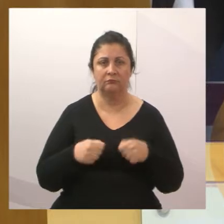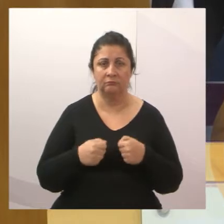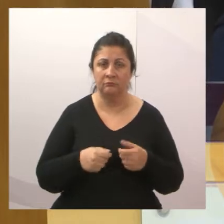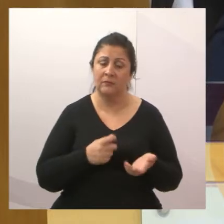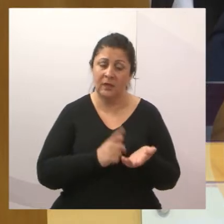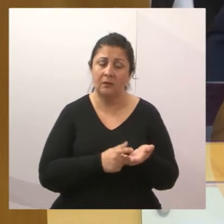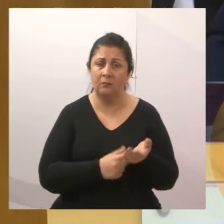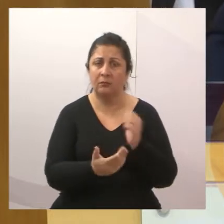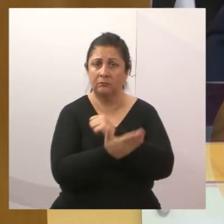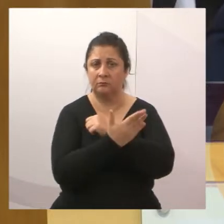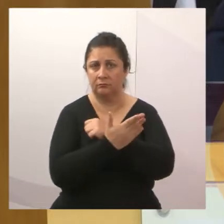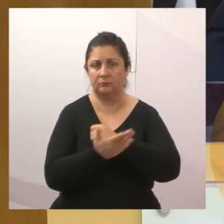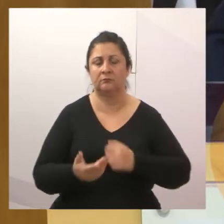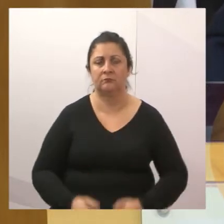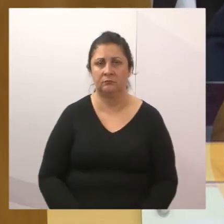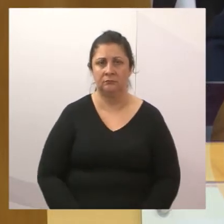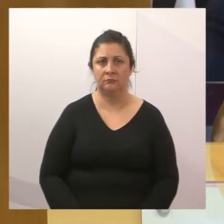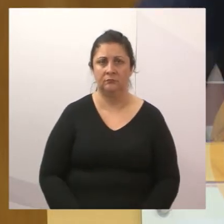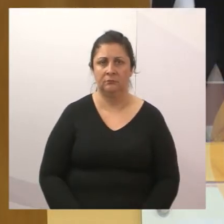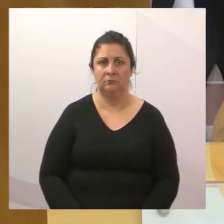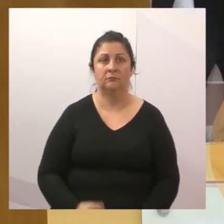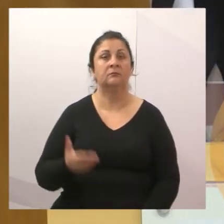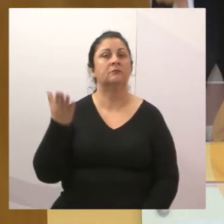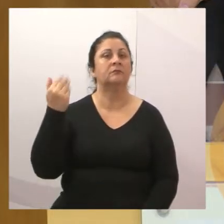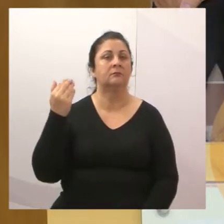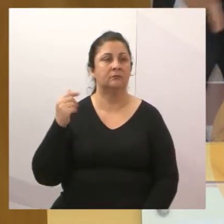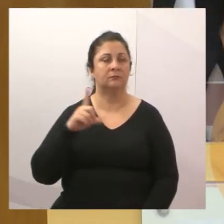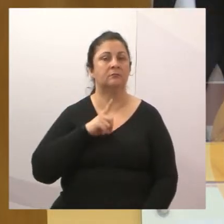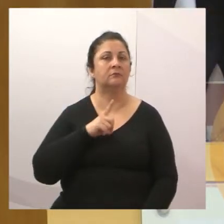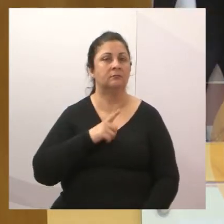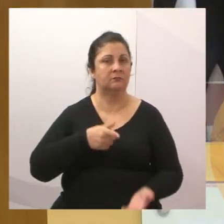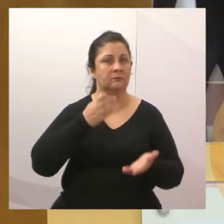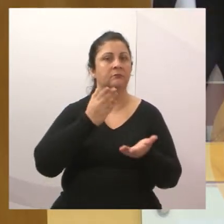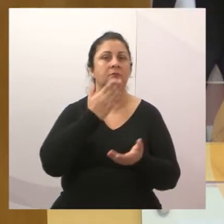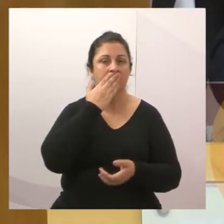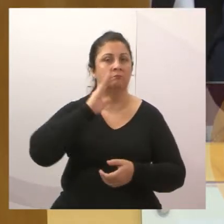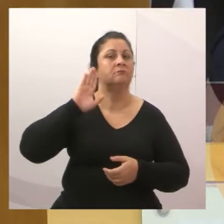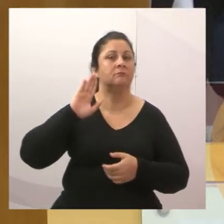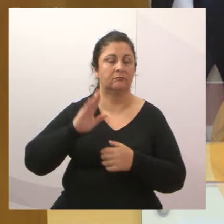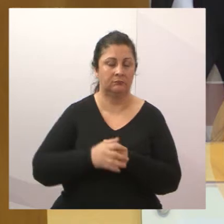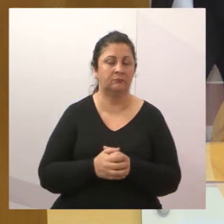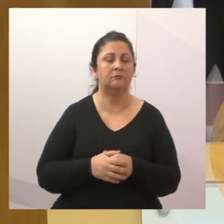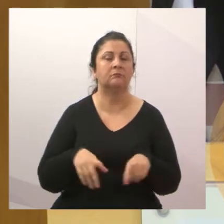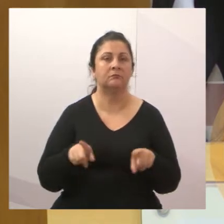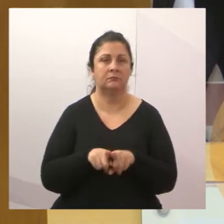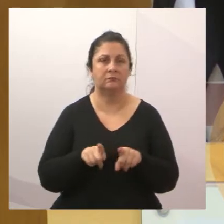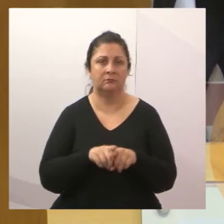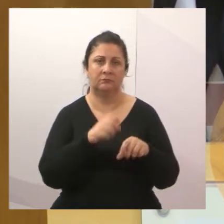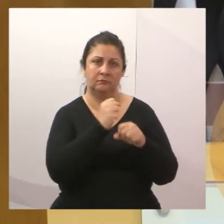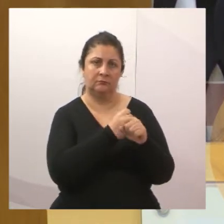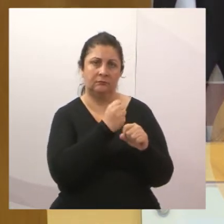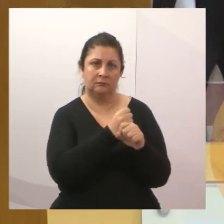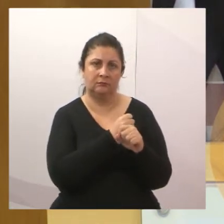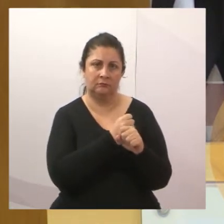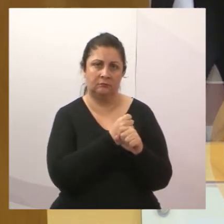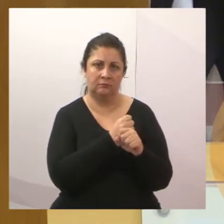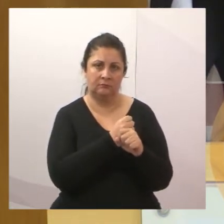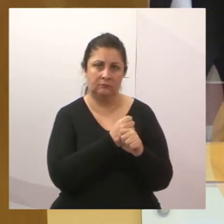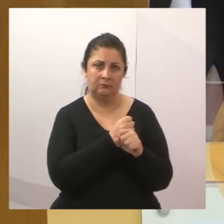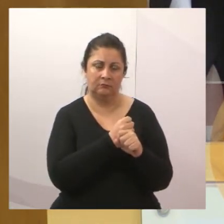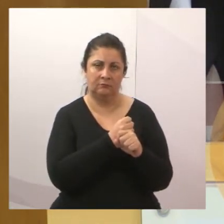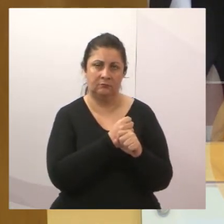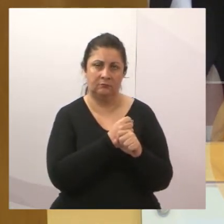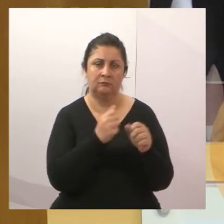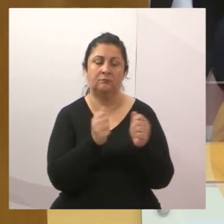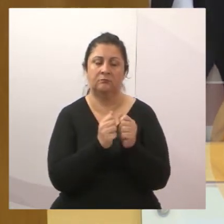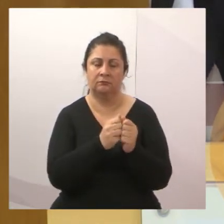programas para auxiliar. Estava no programa de governo do atual prefeito também a construção, em convênio com o